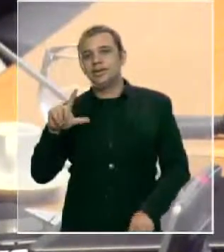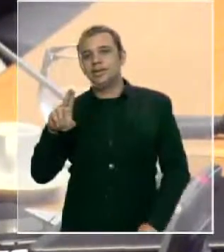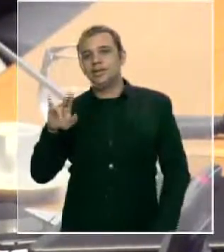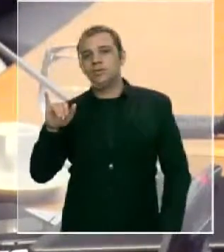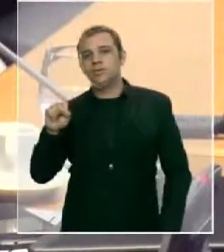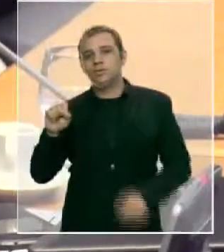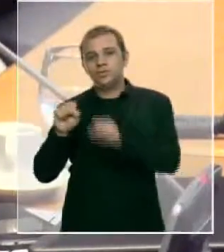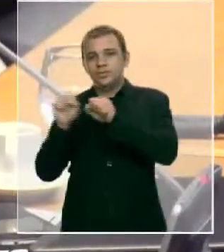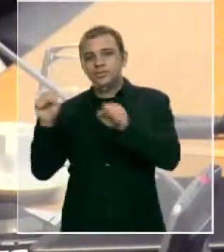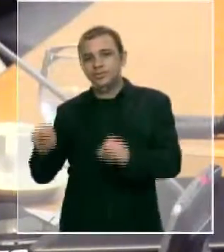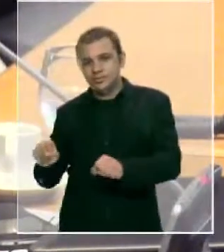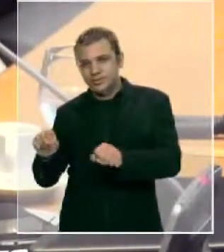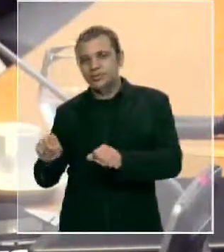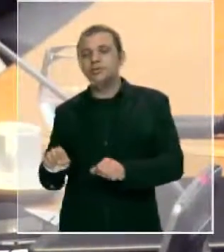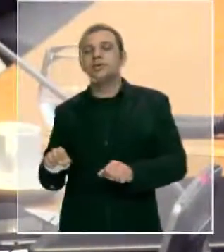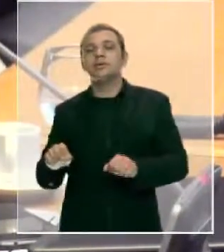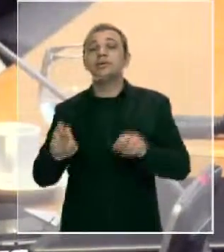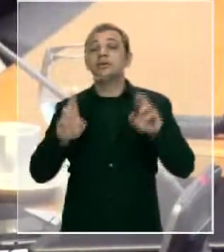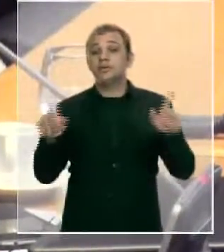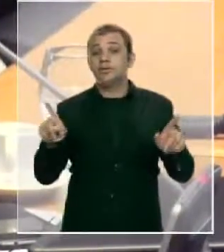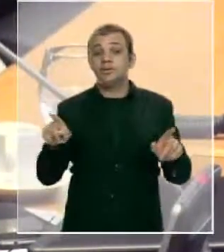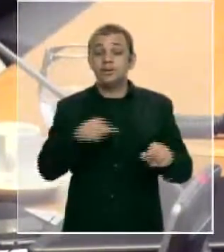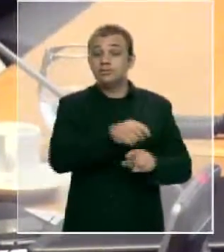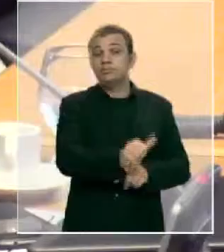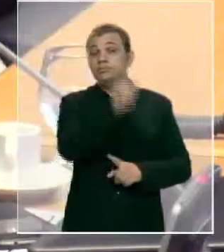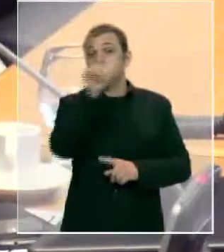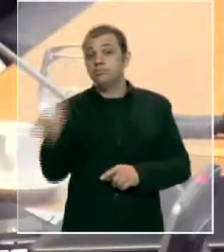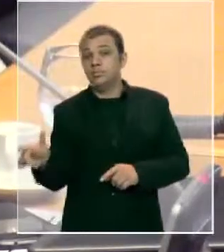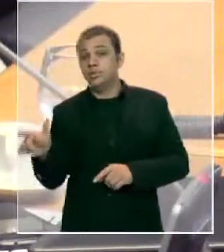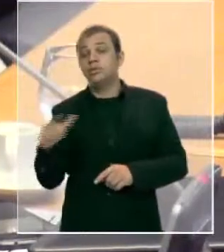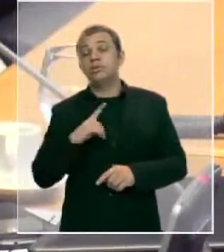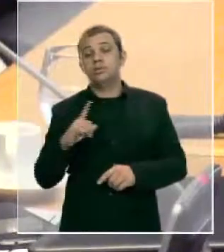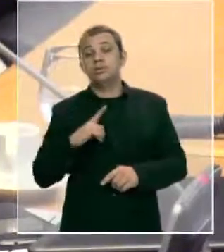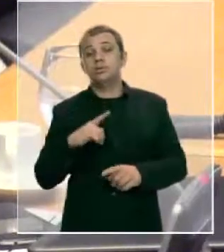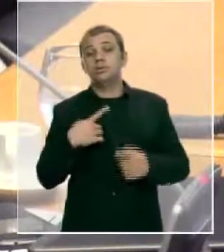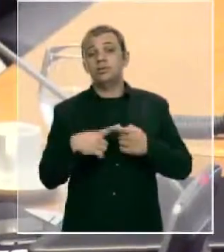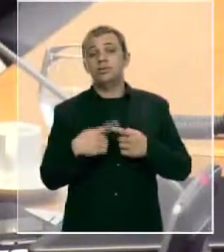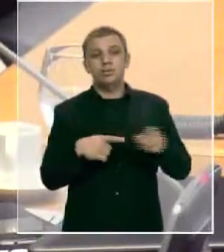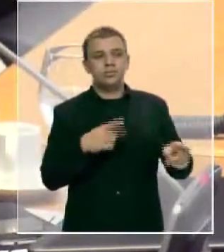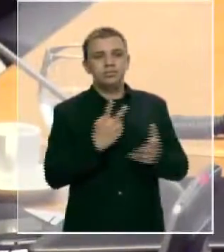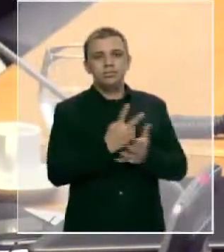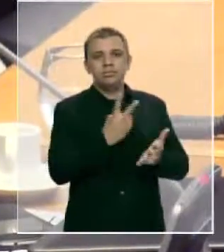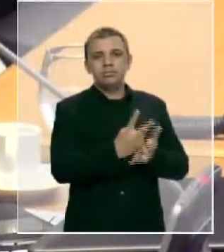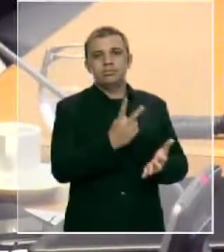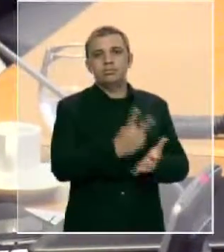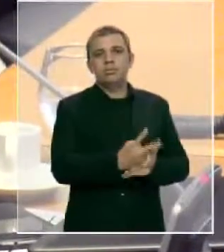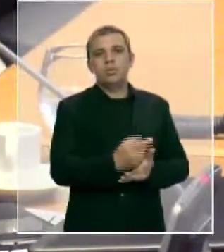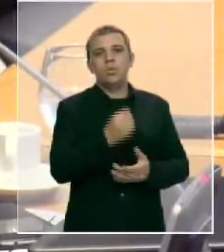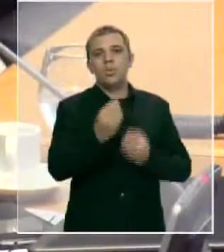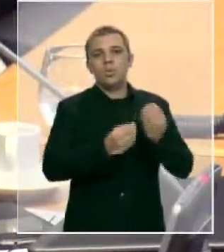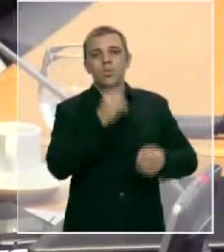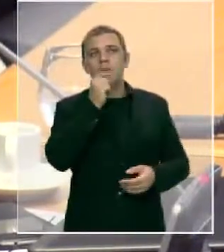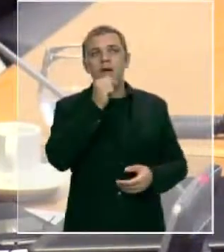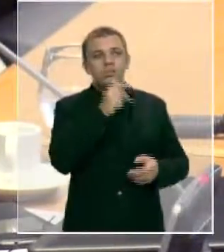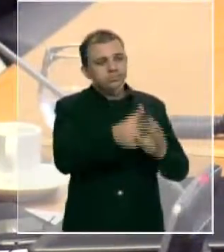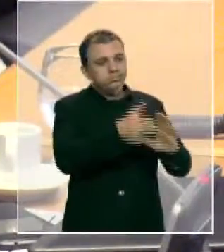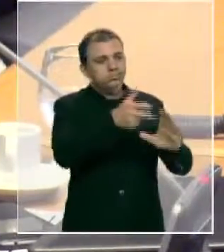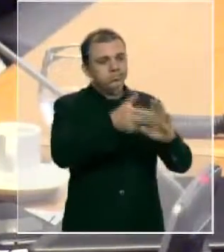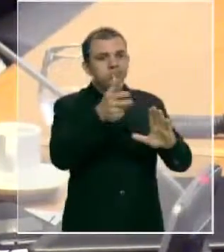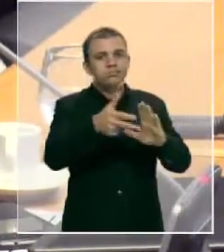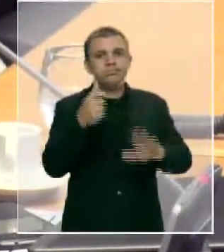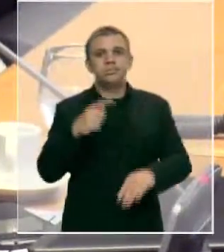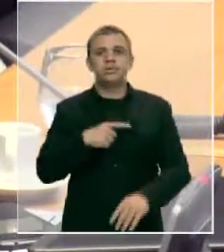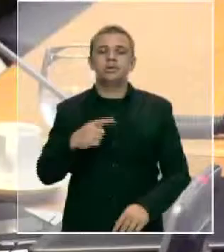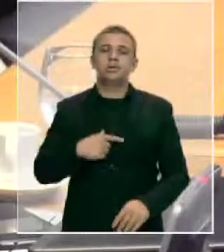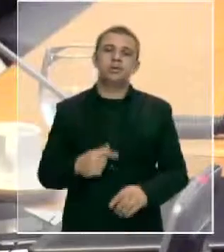cidade cresceu, se desenvolveu bastante, e pensando nisto, a CAEMA conseguiu recursos junto ao governo federal para fazer todo o projeto